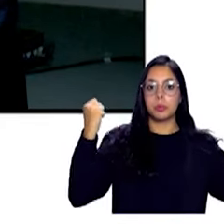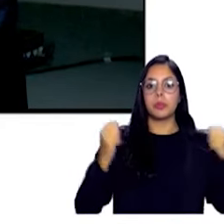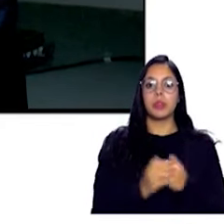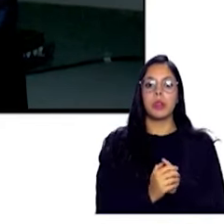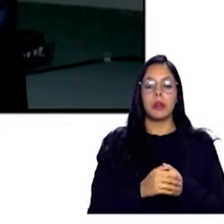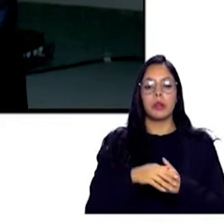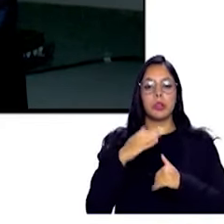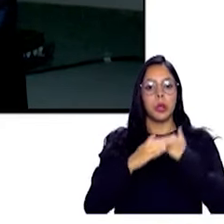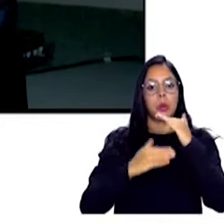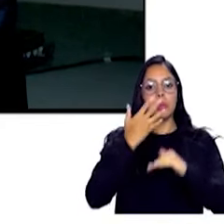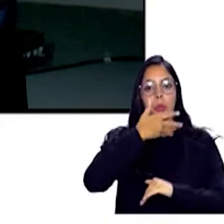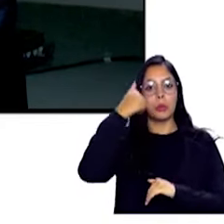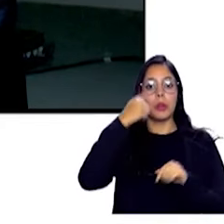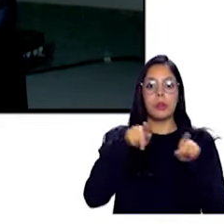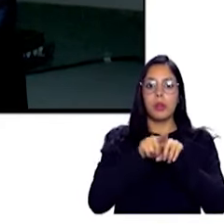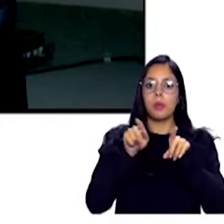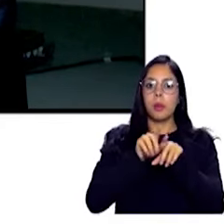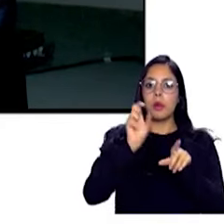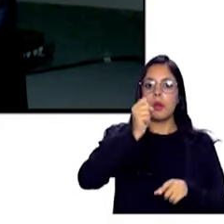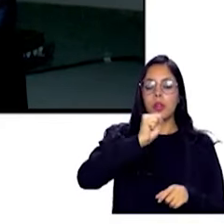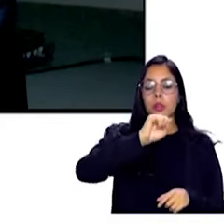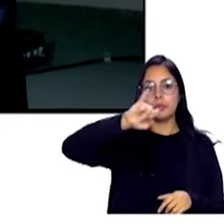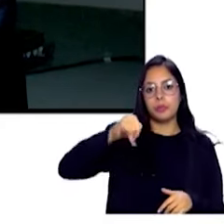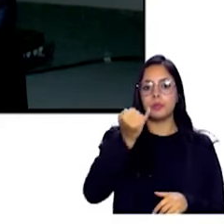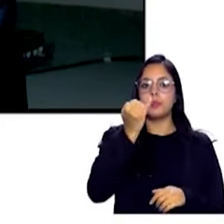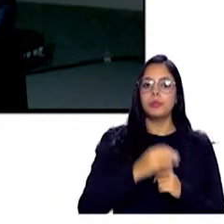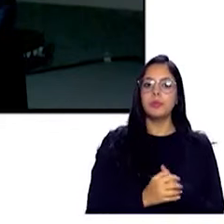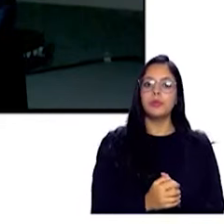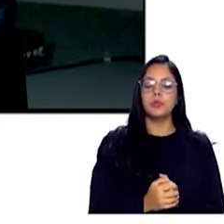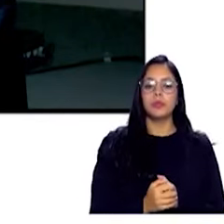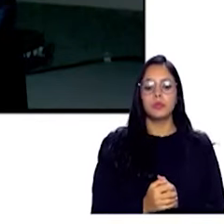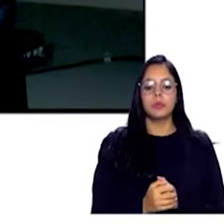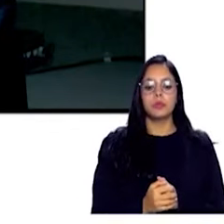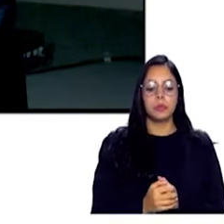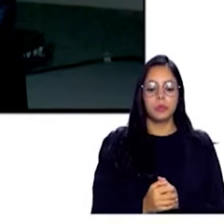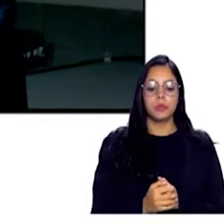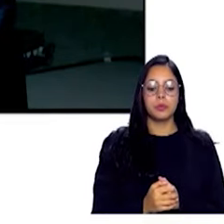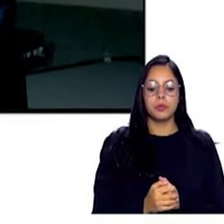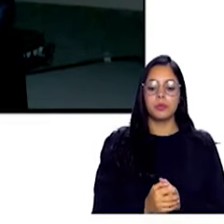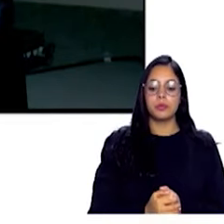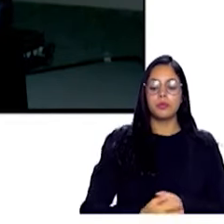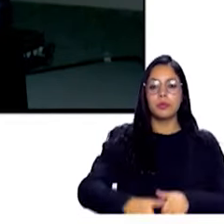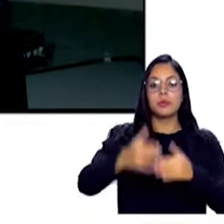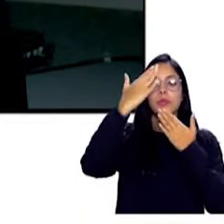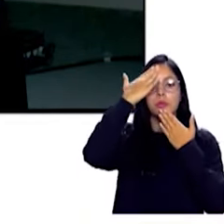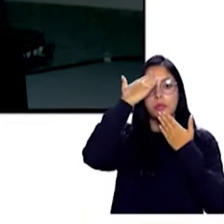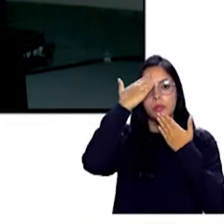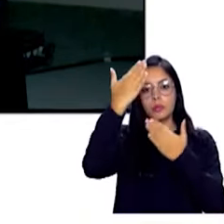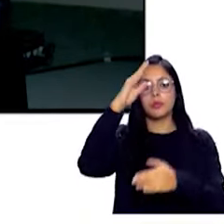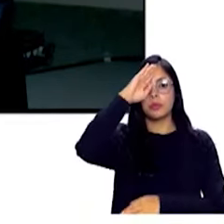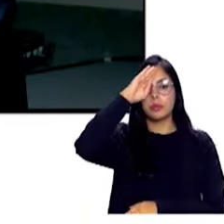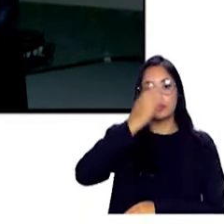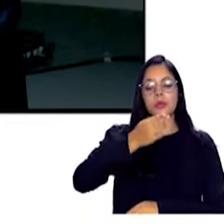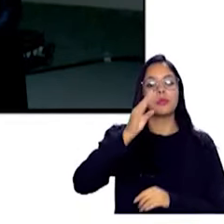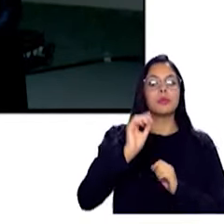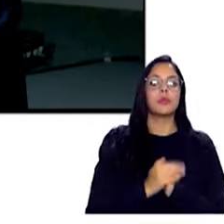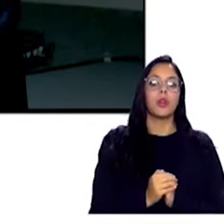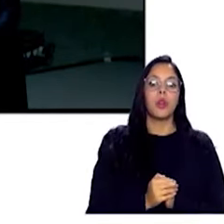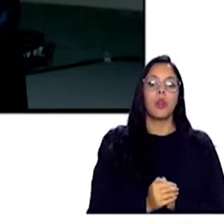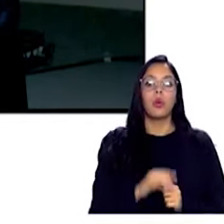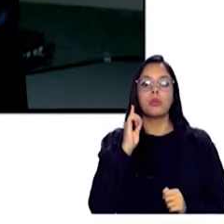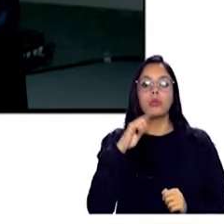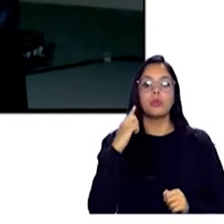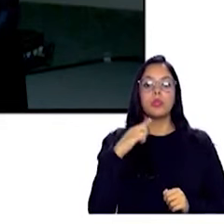Superior Tribunal de Justiça eh agradeço especialmente ao Dr Fabiano